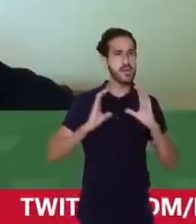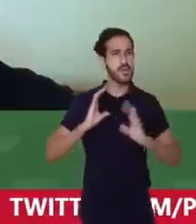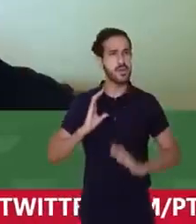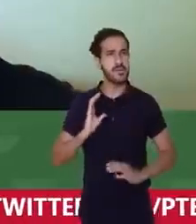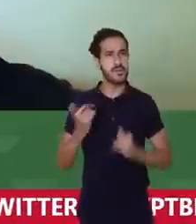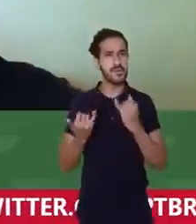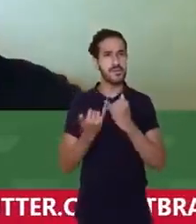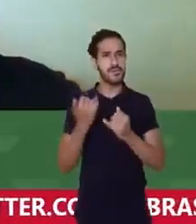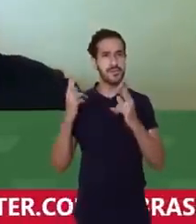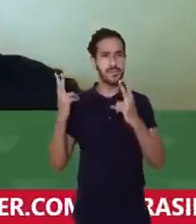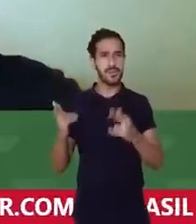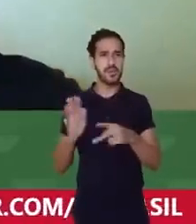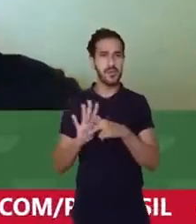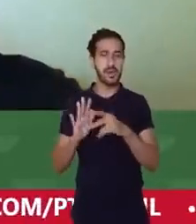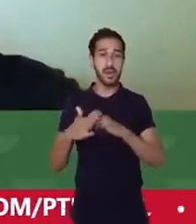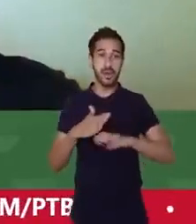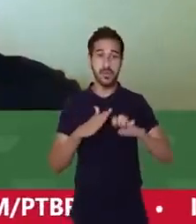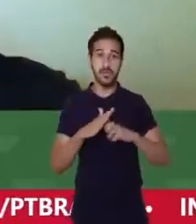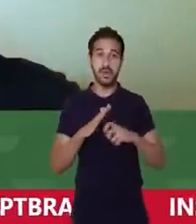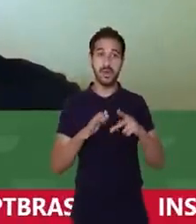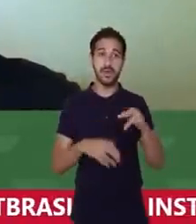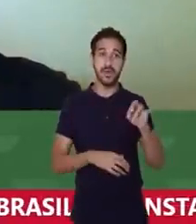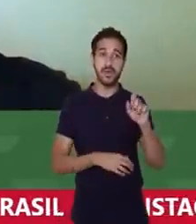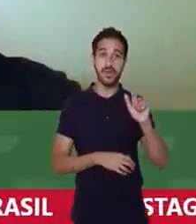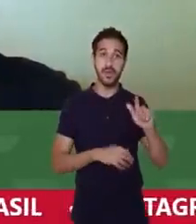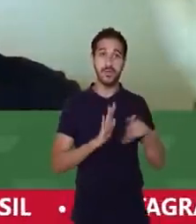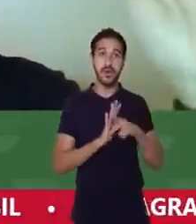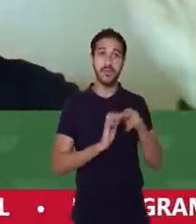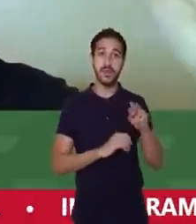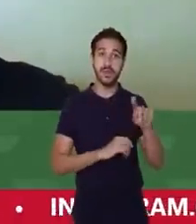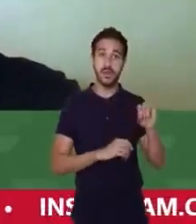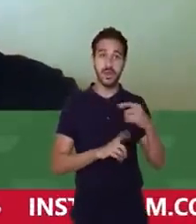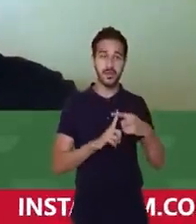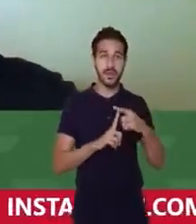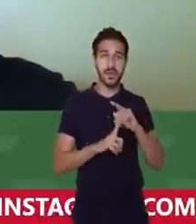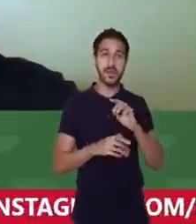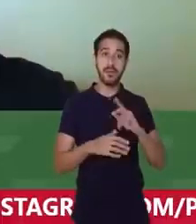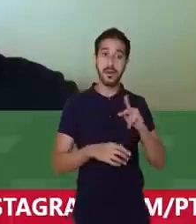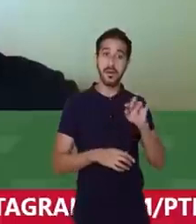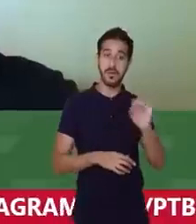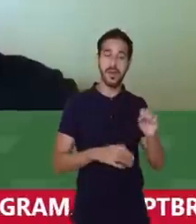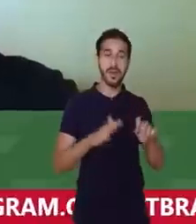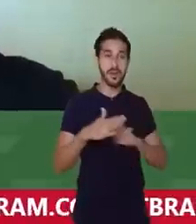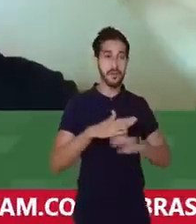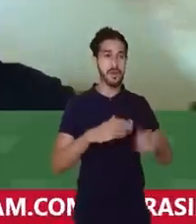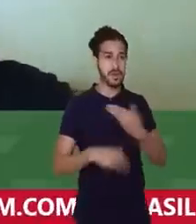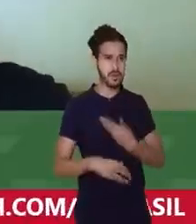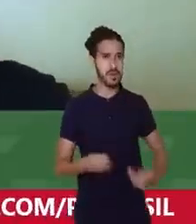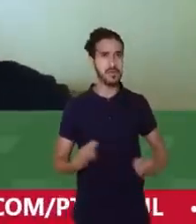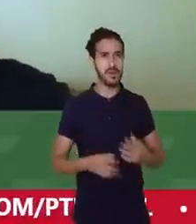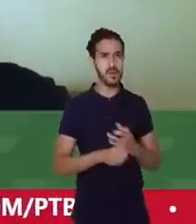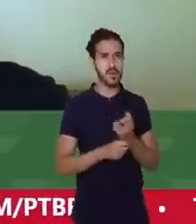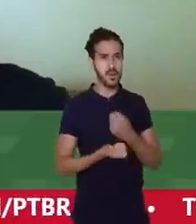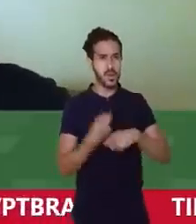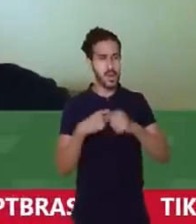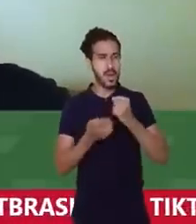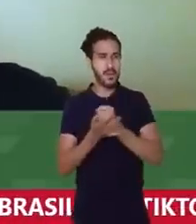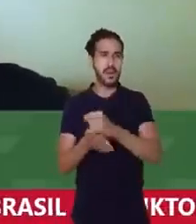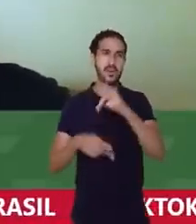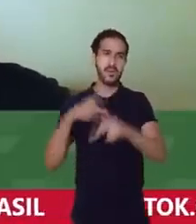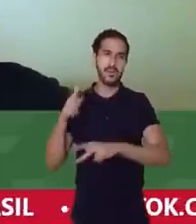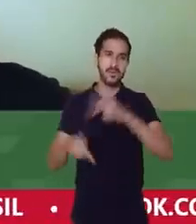conduta com a sua empresa estatal de petróleo, porque a Petrobras é uma empresa pública, tem de prestar contas ao